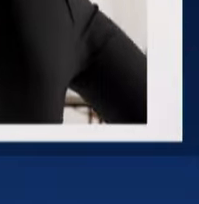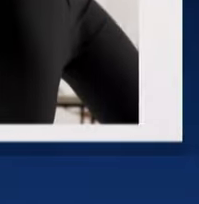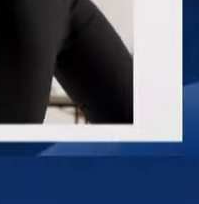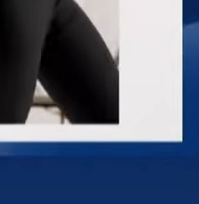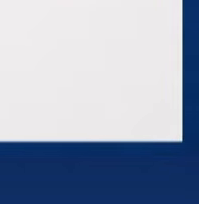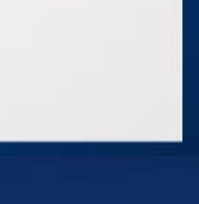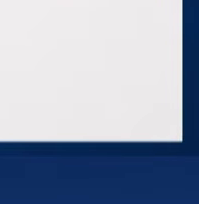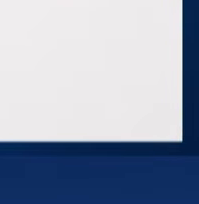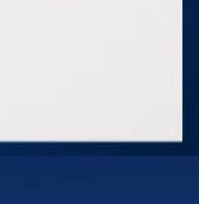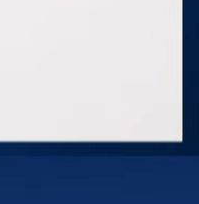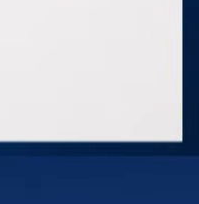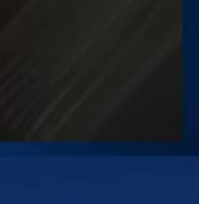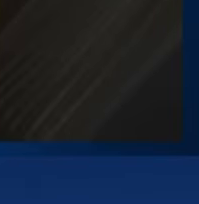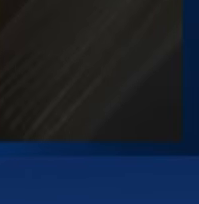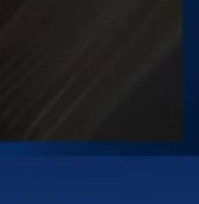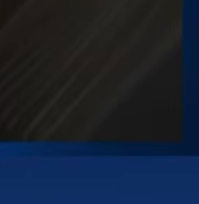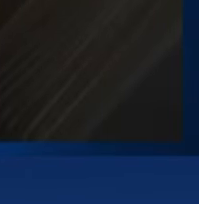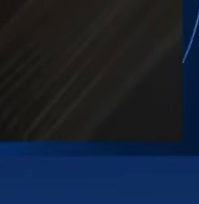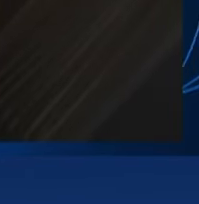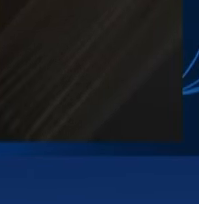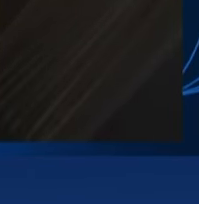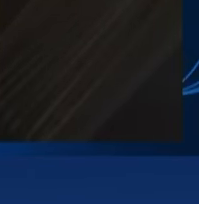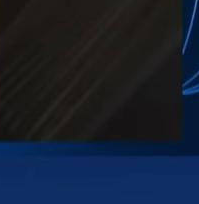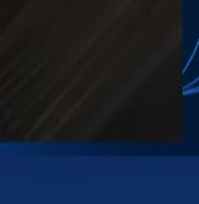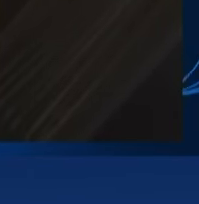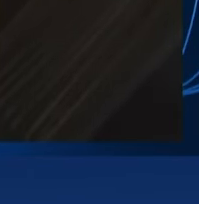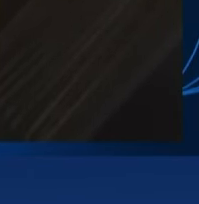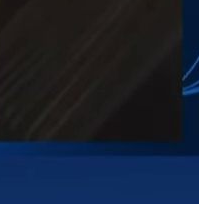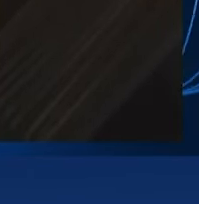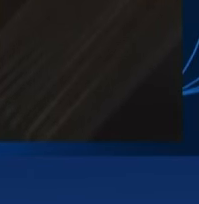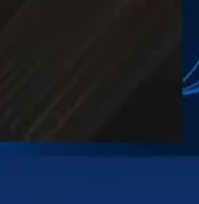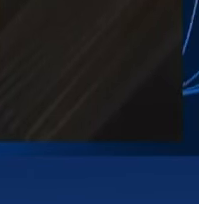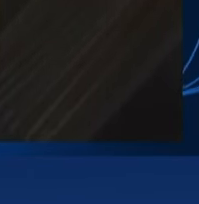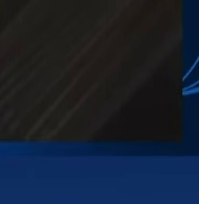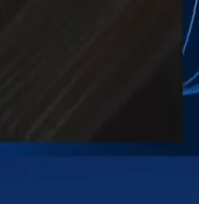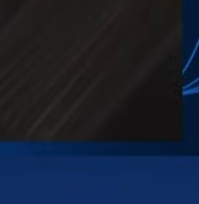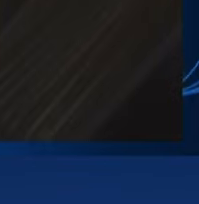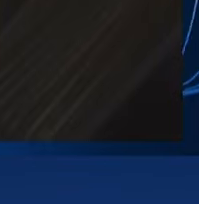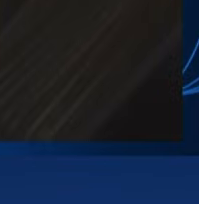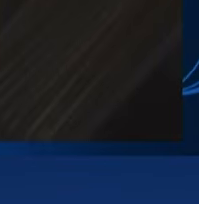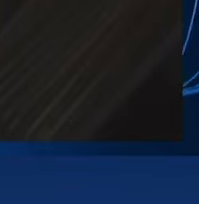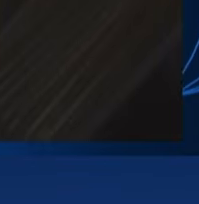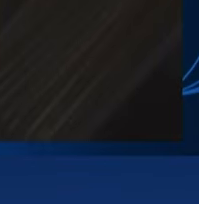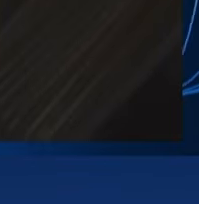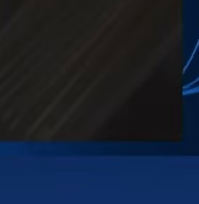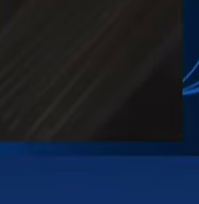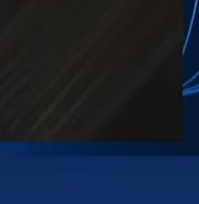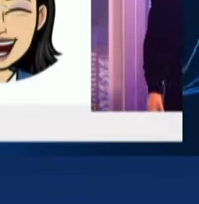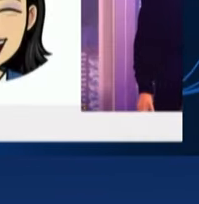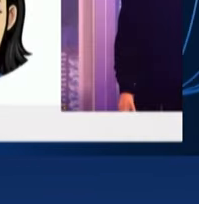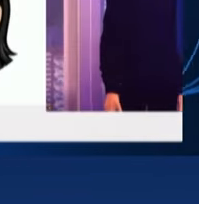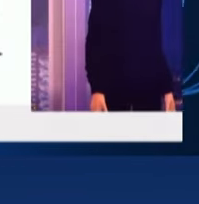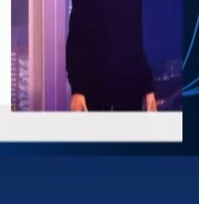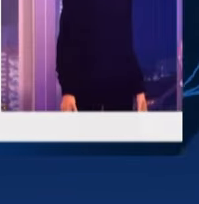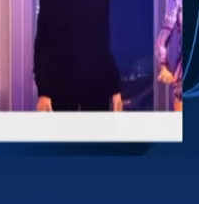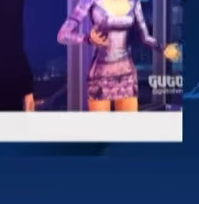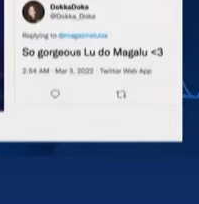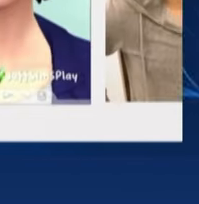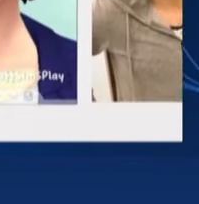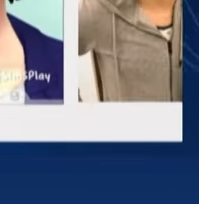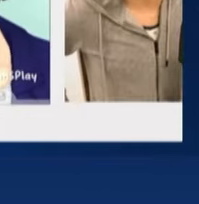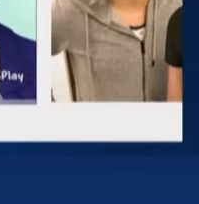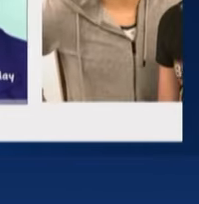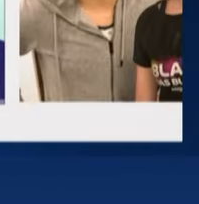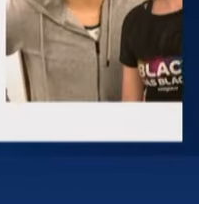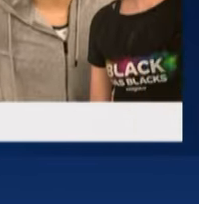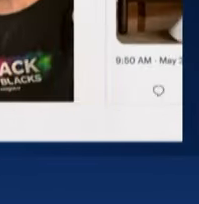ela dançou muito seus números de alcance e engajamento são extraordinários